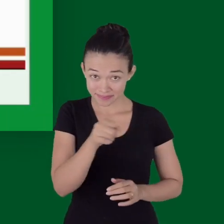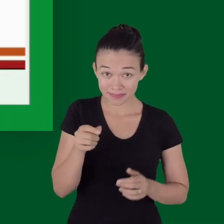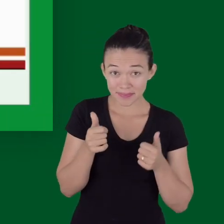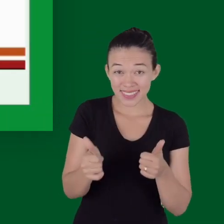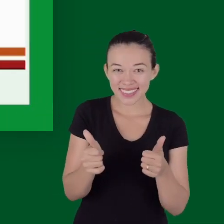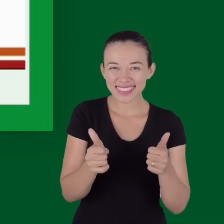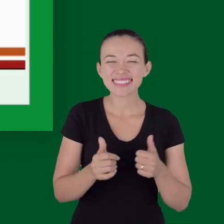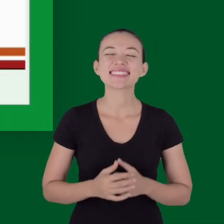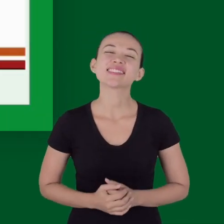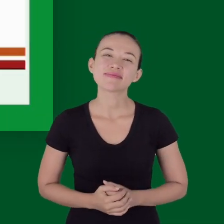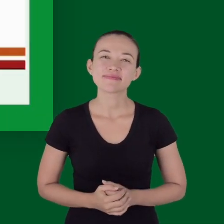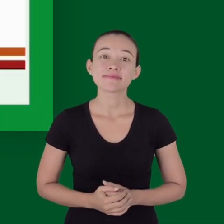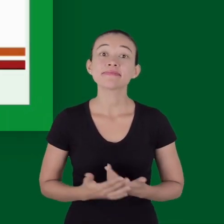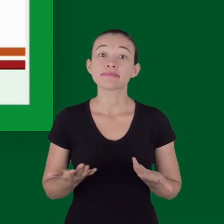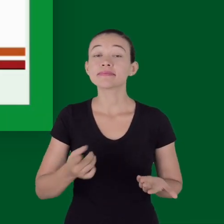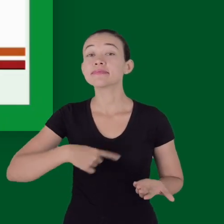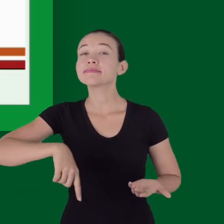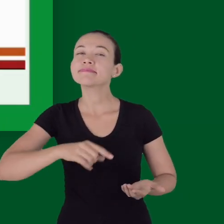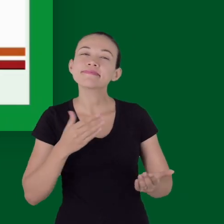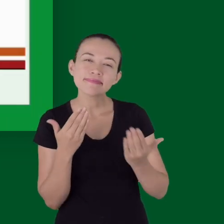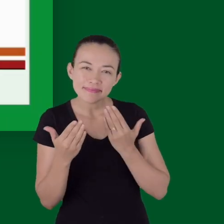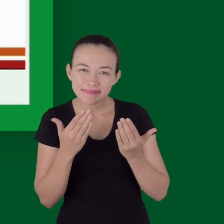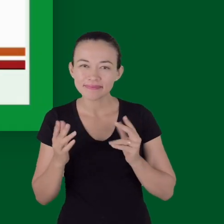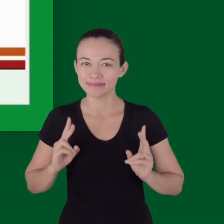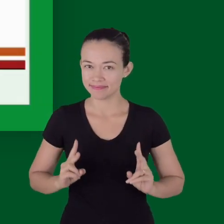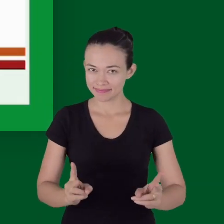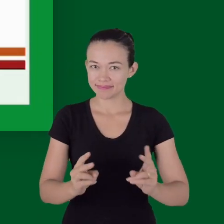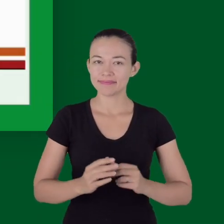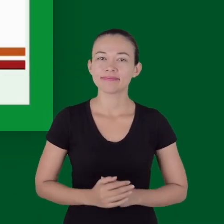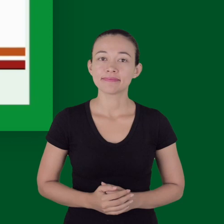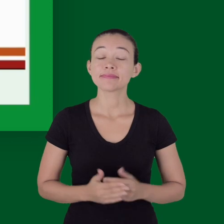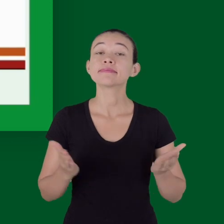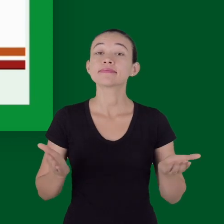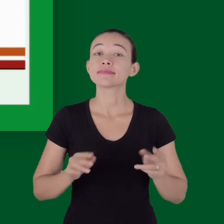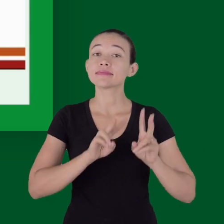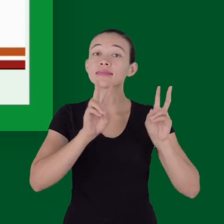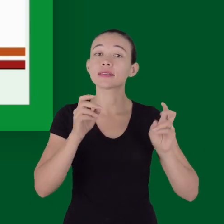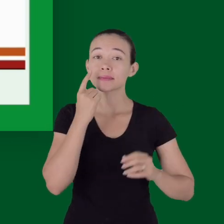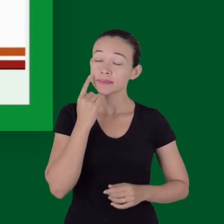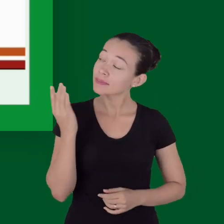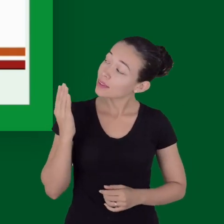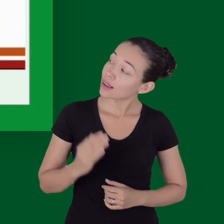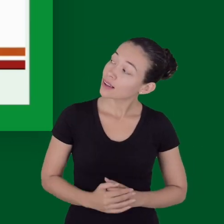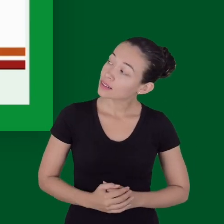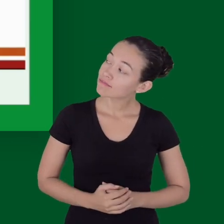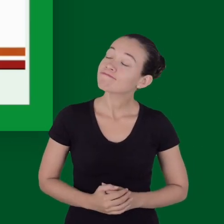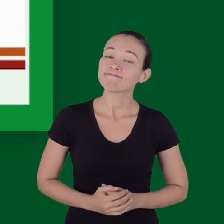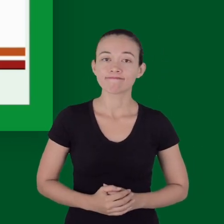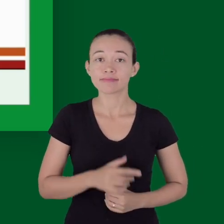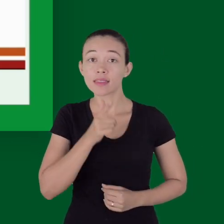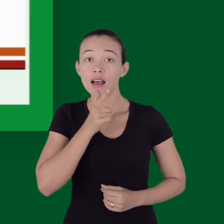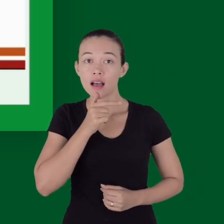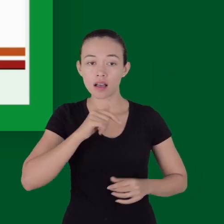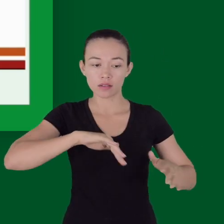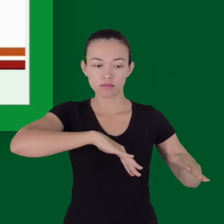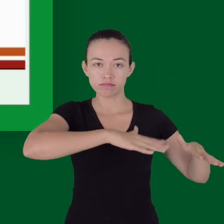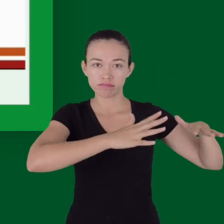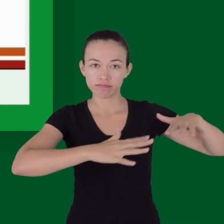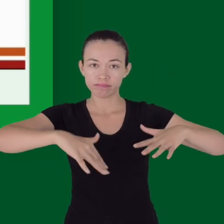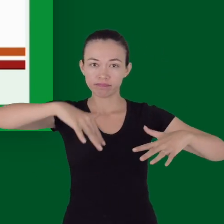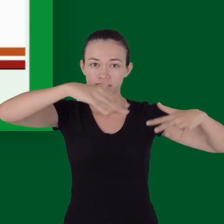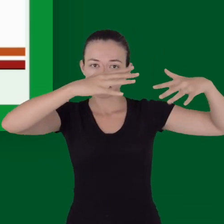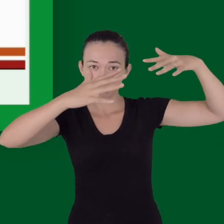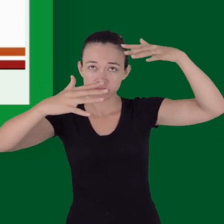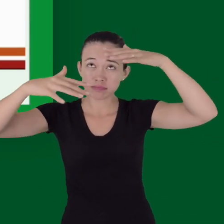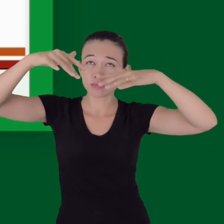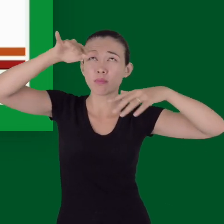Olá, como estão? Dando sequência nas discussões, agora vamos falar um pouco sobre afogamento, né?